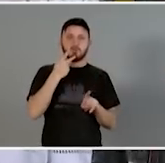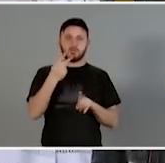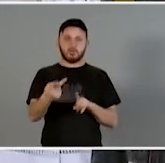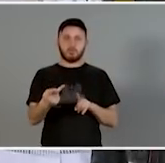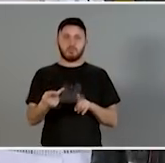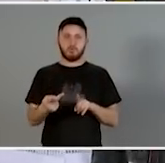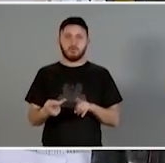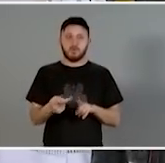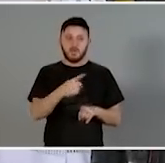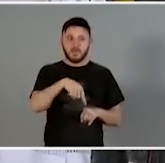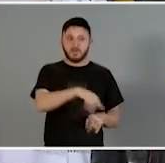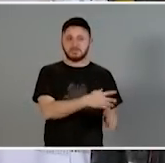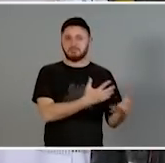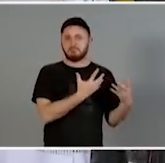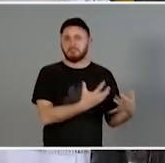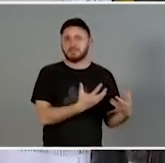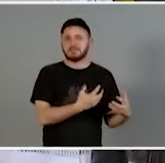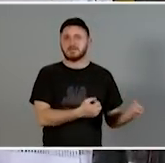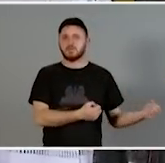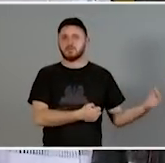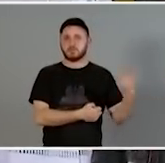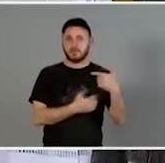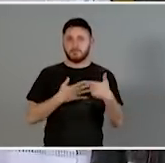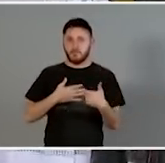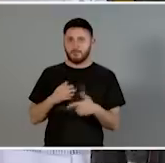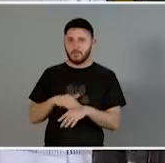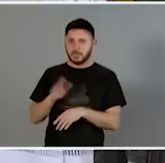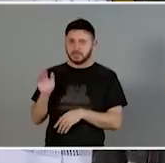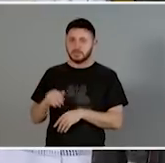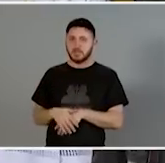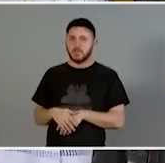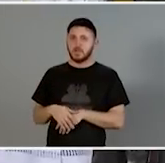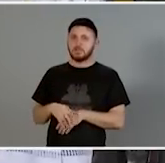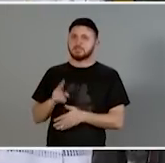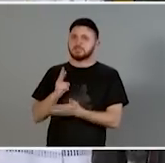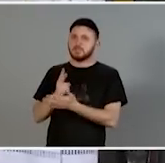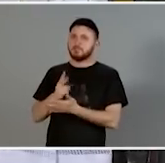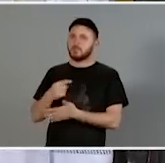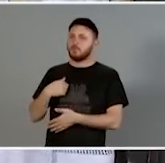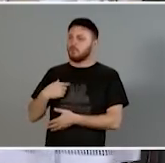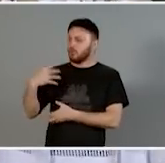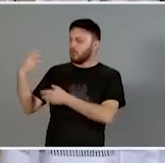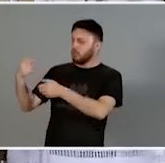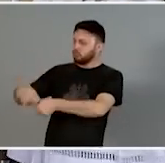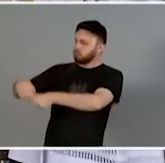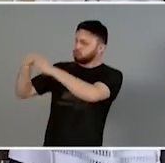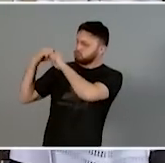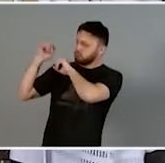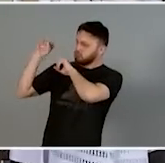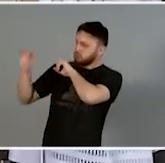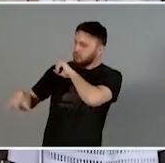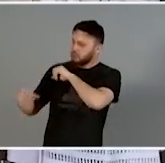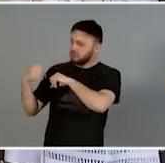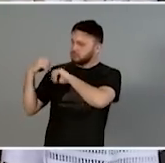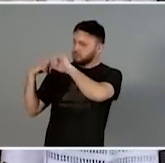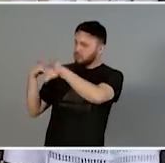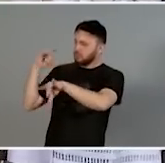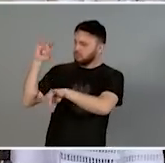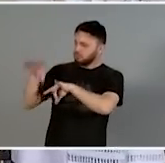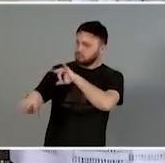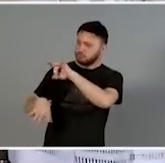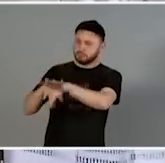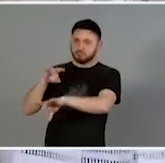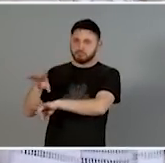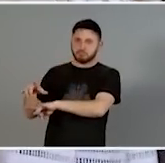é que todas as vezes que eu vou jogando fora aquilo que é peso para mim,